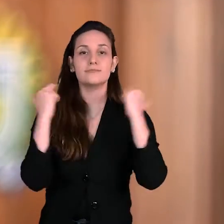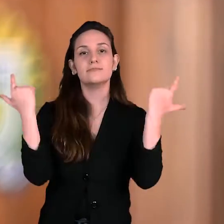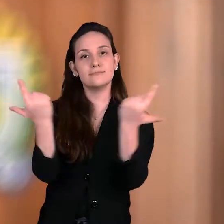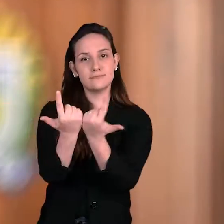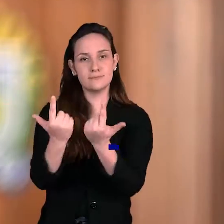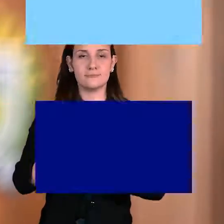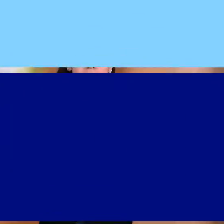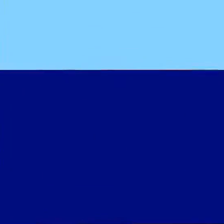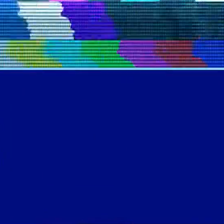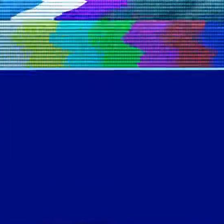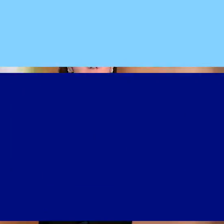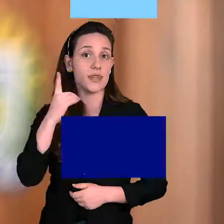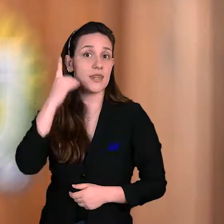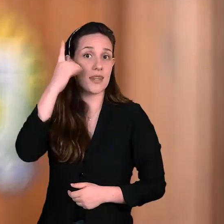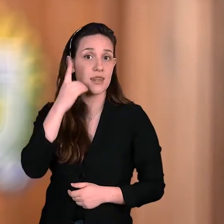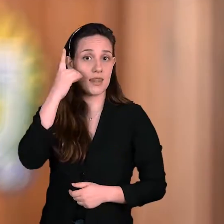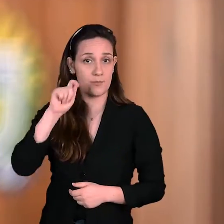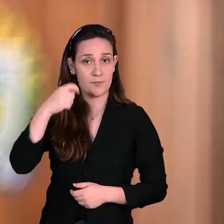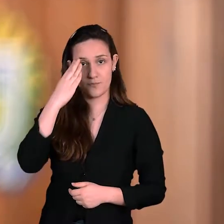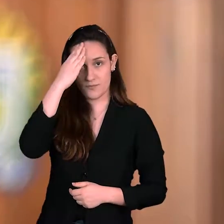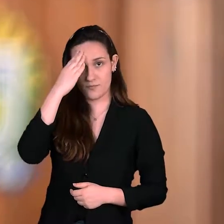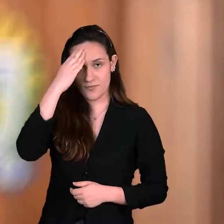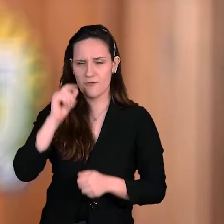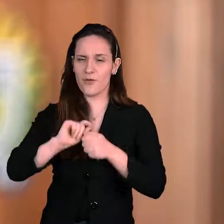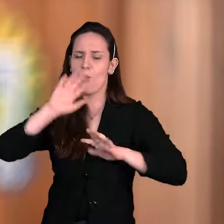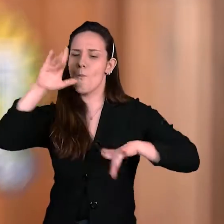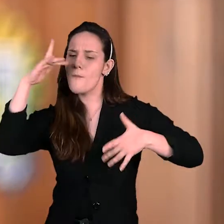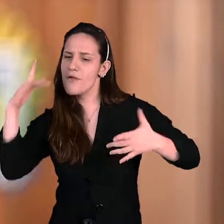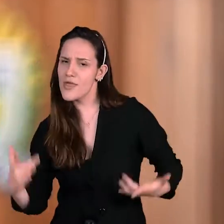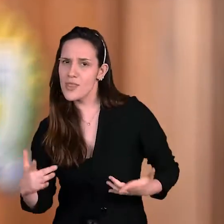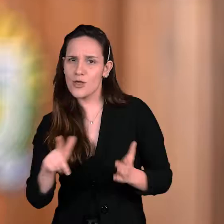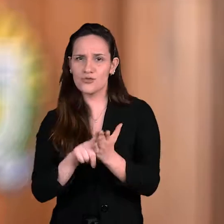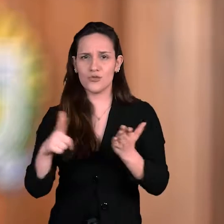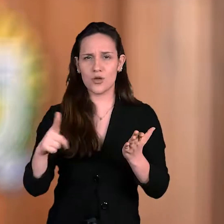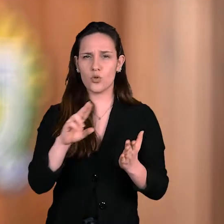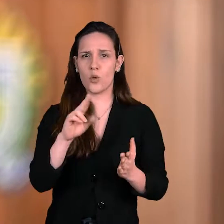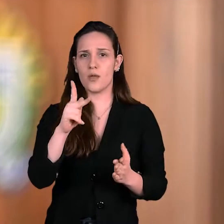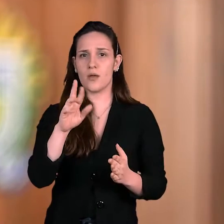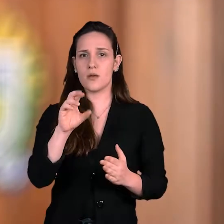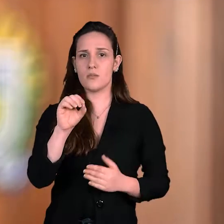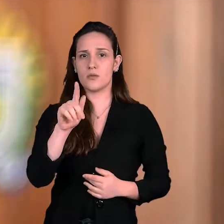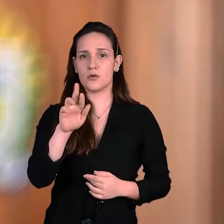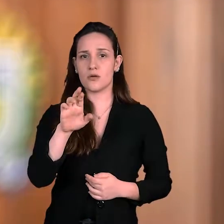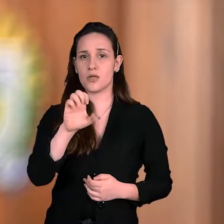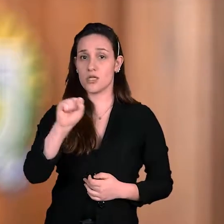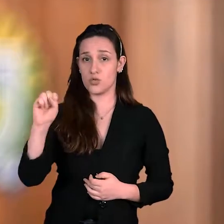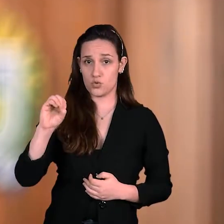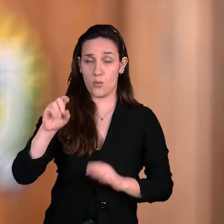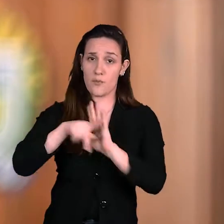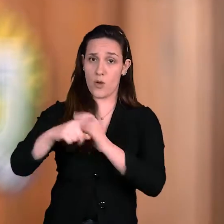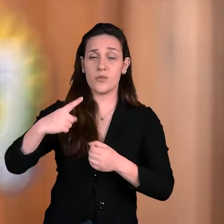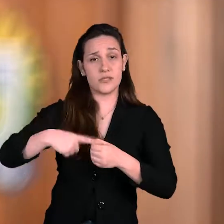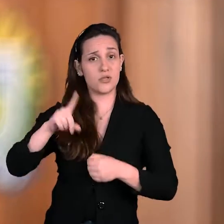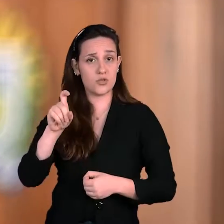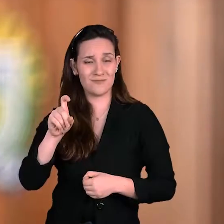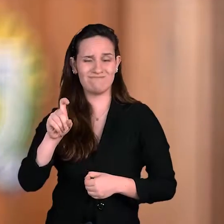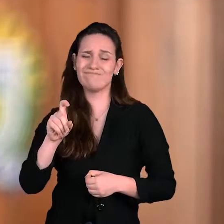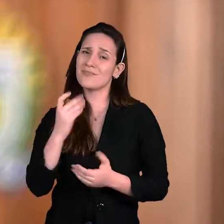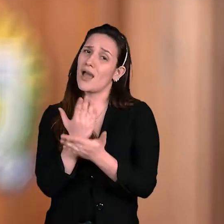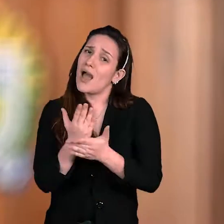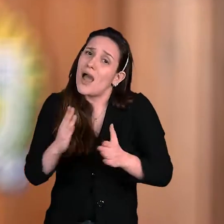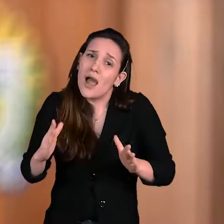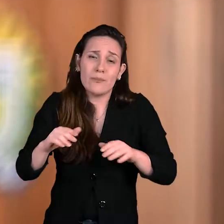Assembleia Legislativa. Deputado Barbosinha presta homenagem ao jornal O Progresso de Dourados, que